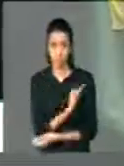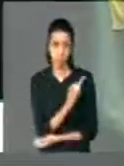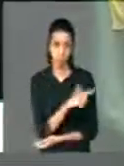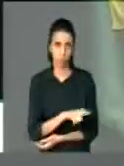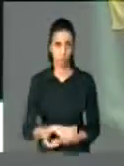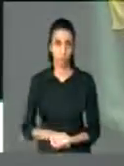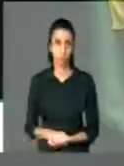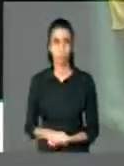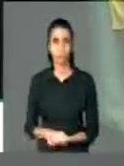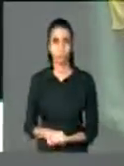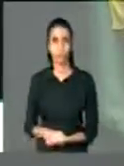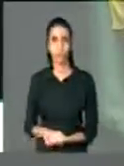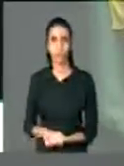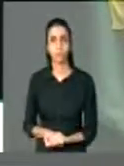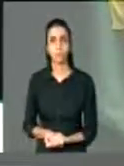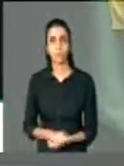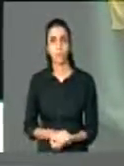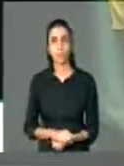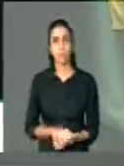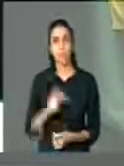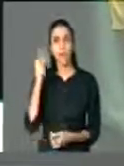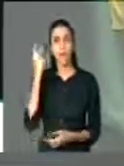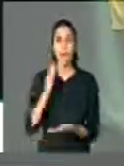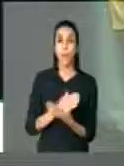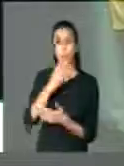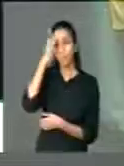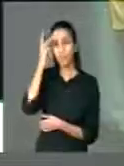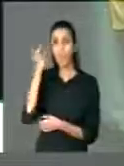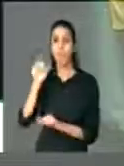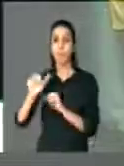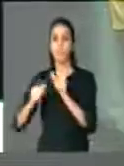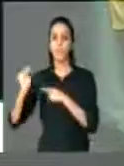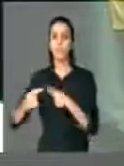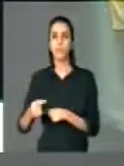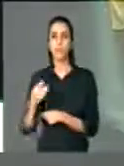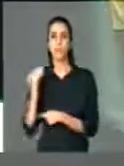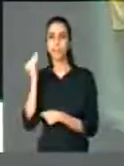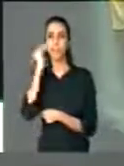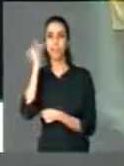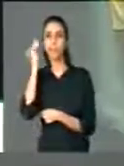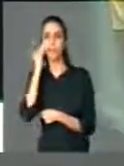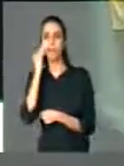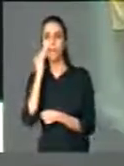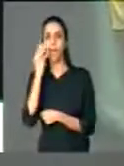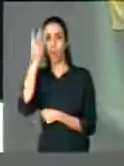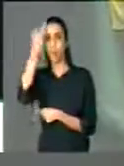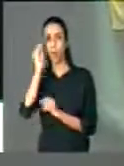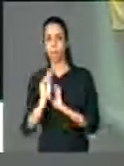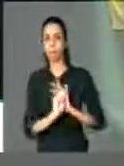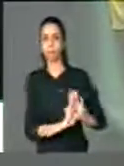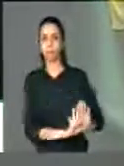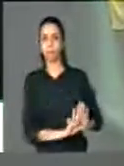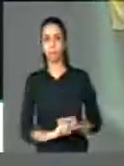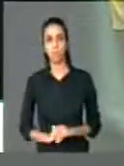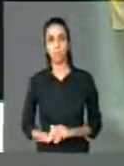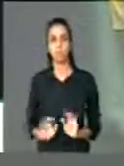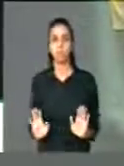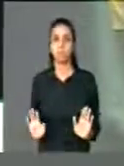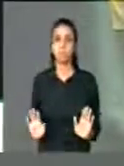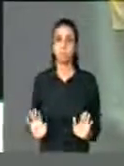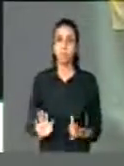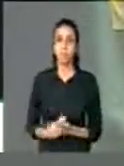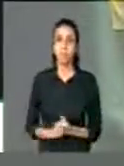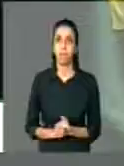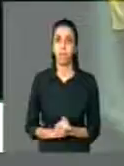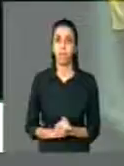e tentando na reforma política se safar. Eu sei que tem muita gente aqui, eu fui injustamente citado e fiz minha defesa. Espero que aqueles